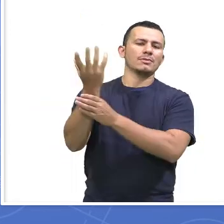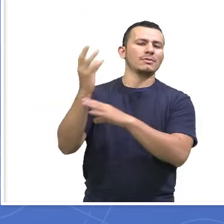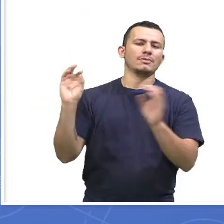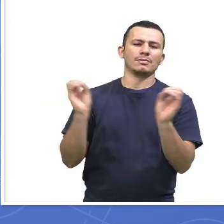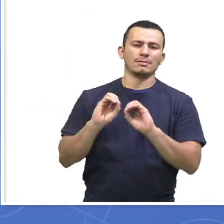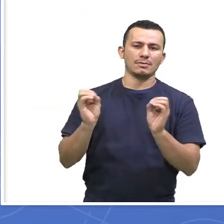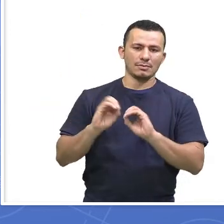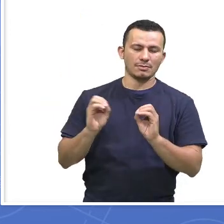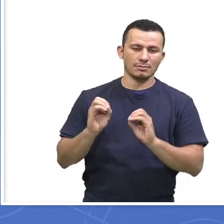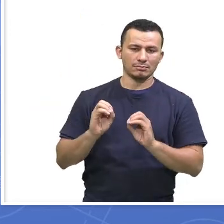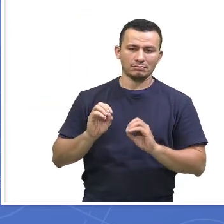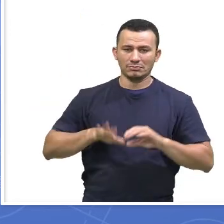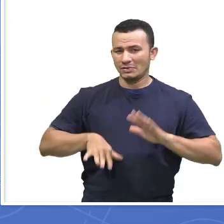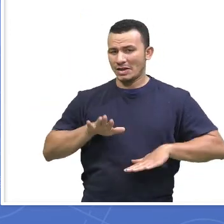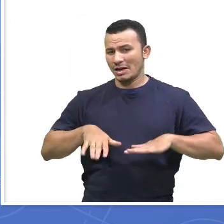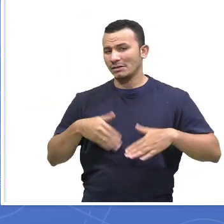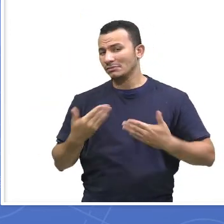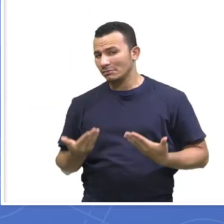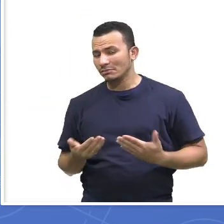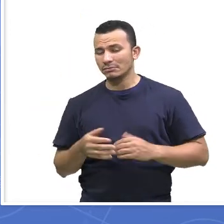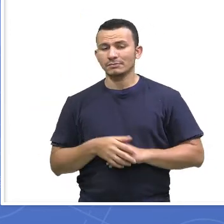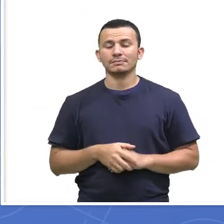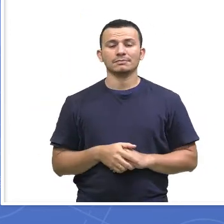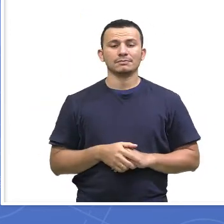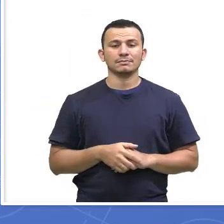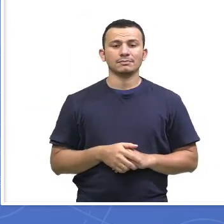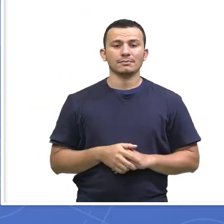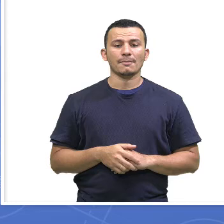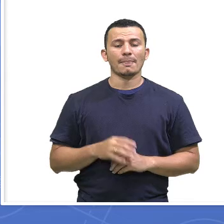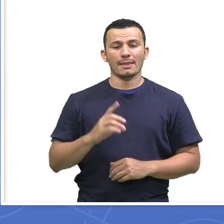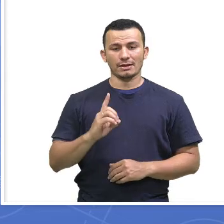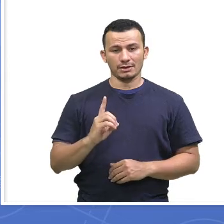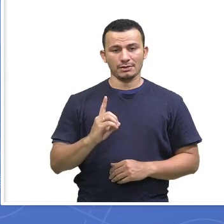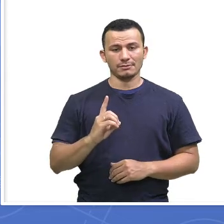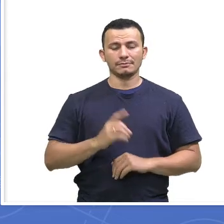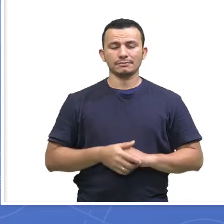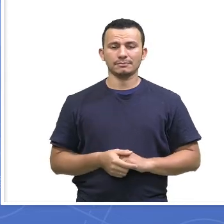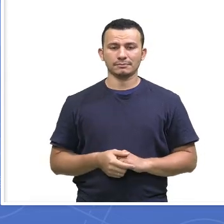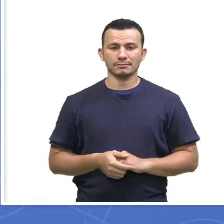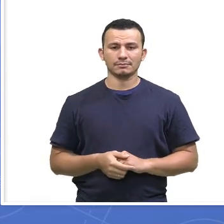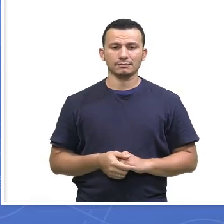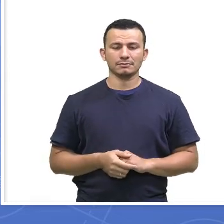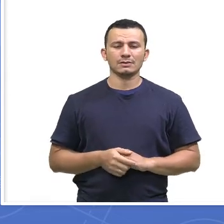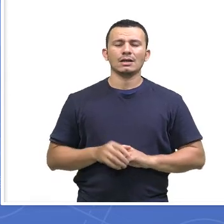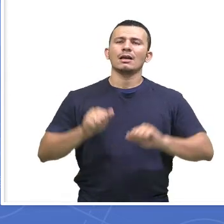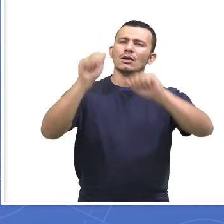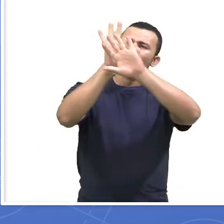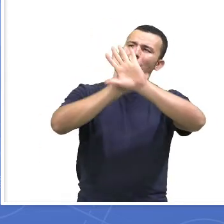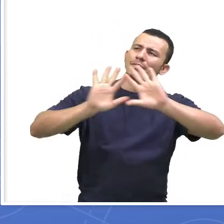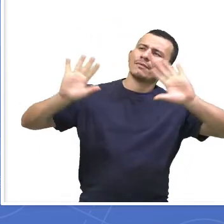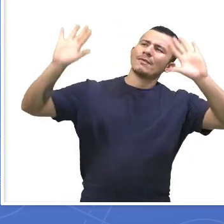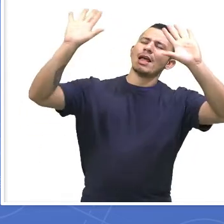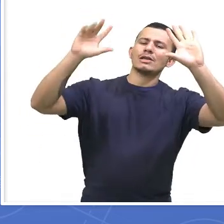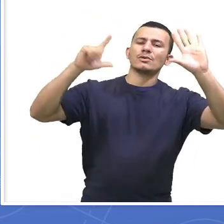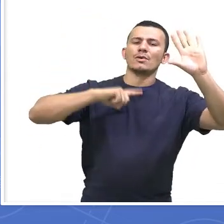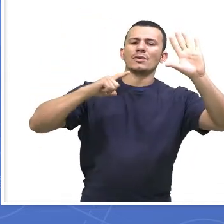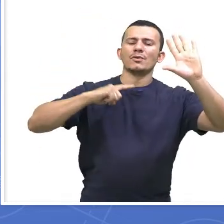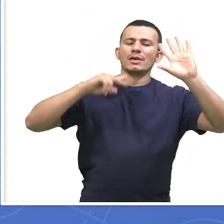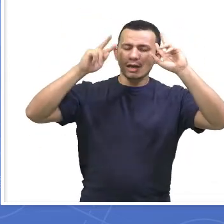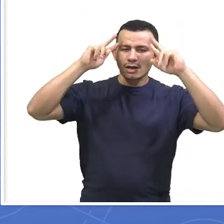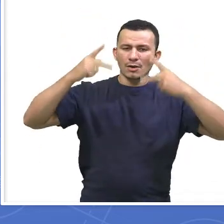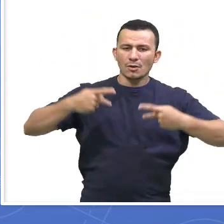O universo era isso? Letra D. O universo era regido pela força